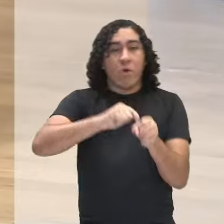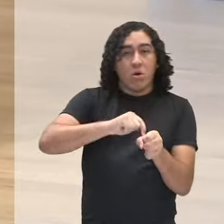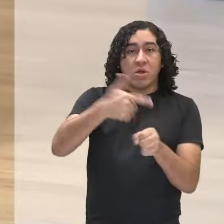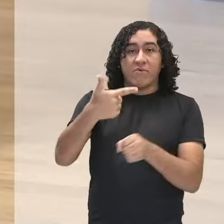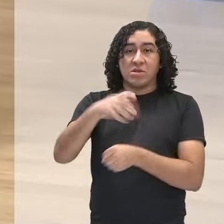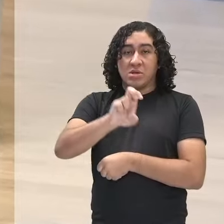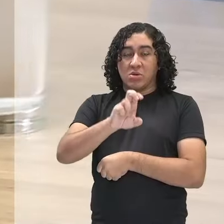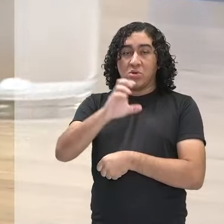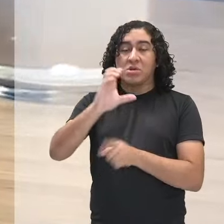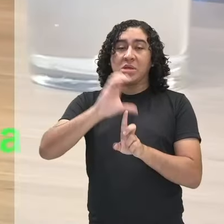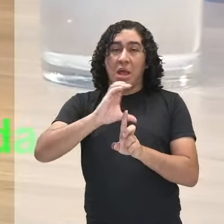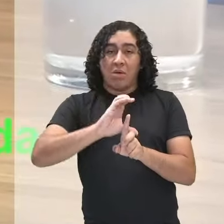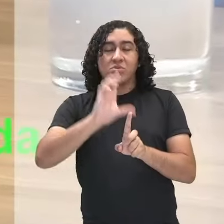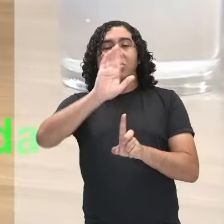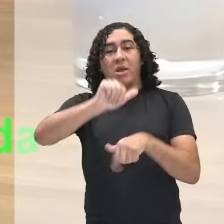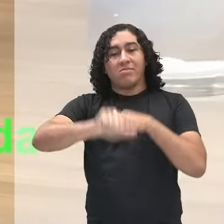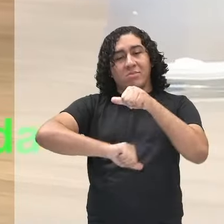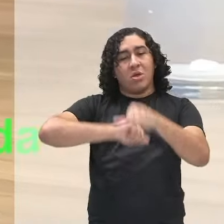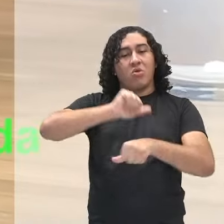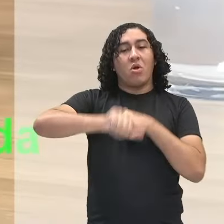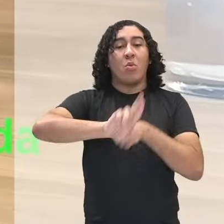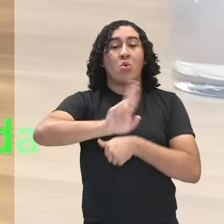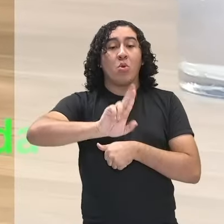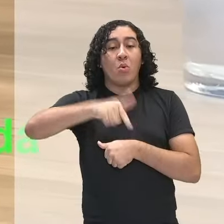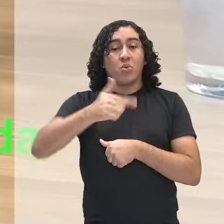ela passou a ser uma solução